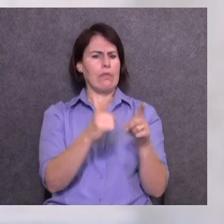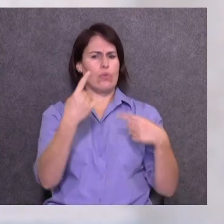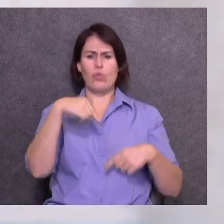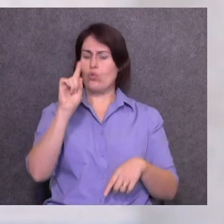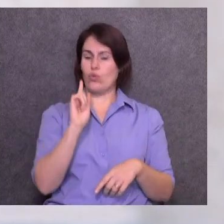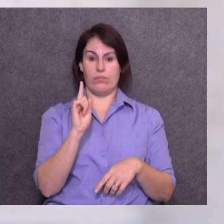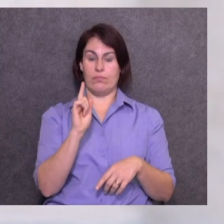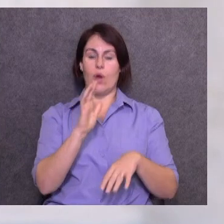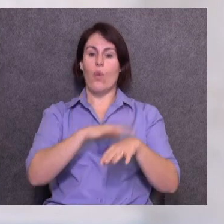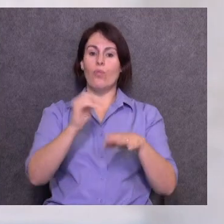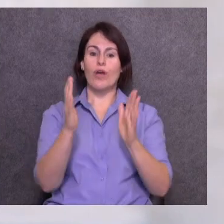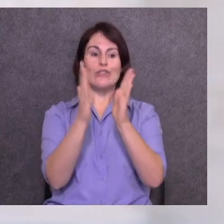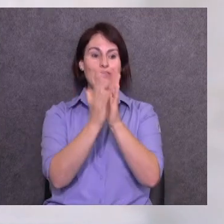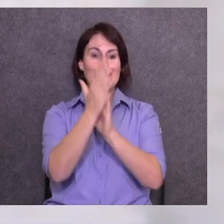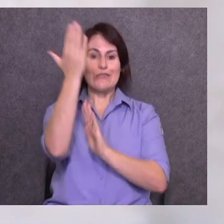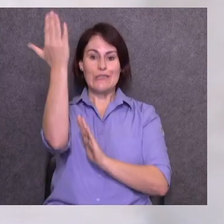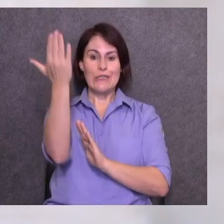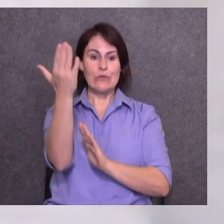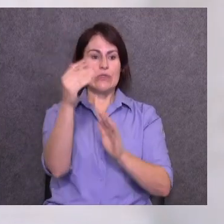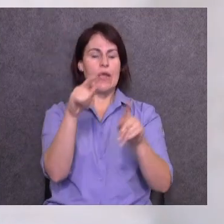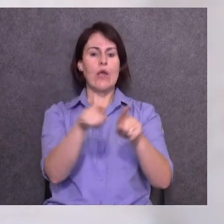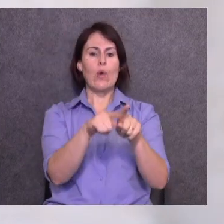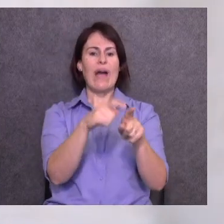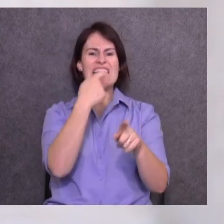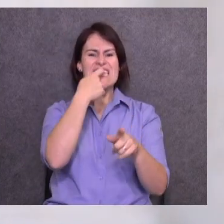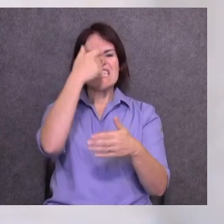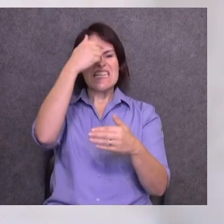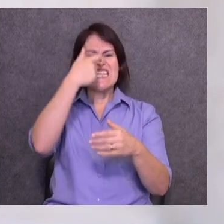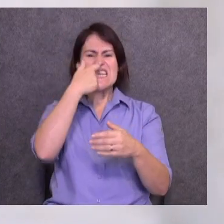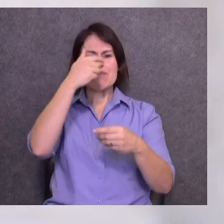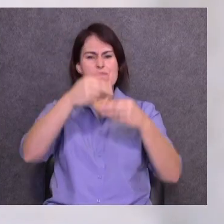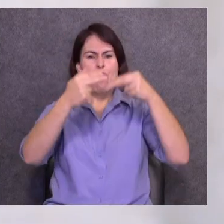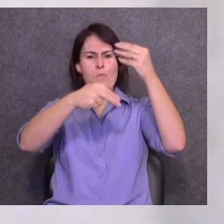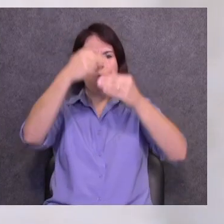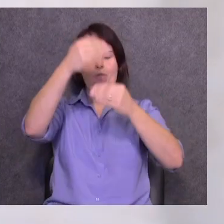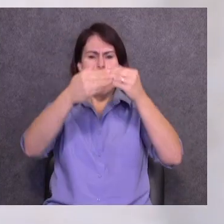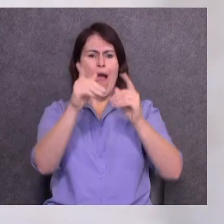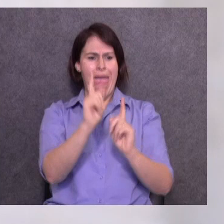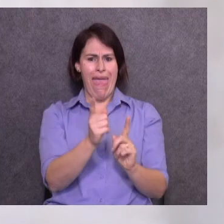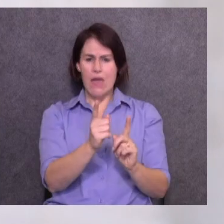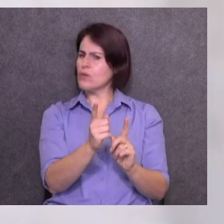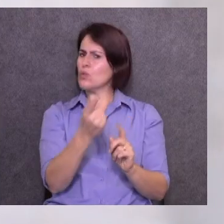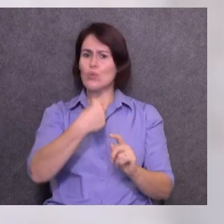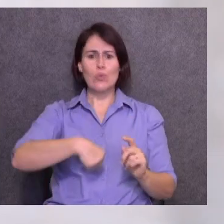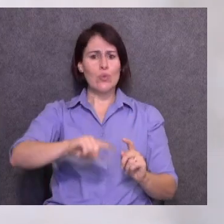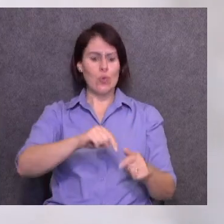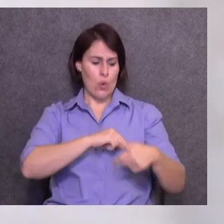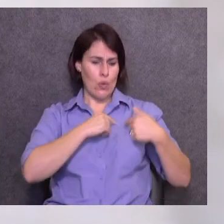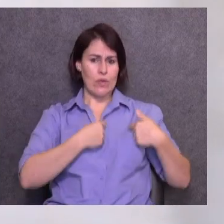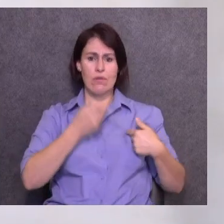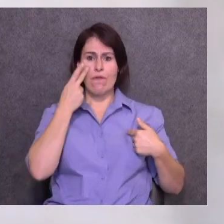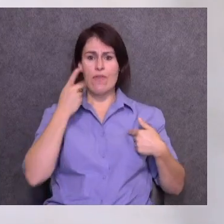Deus não se encontra num monumento de pedra, mas no coração e na vida daqueles que, como